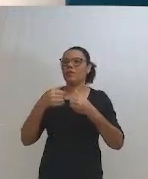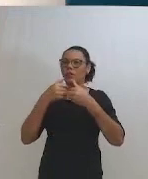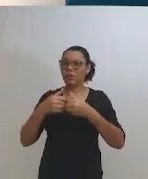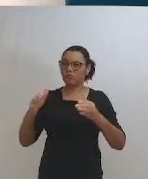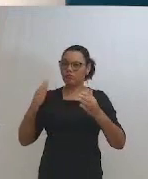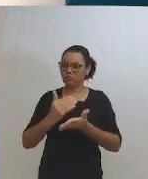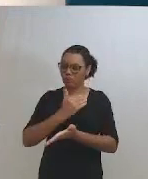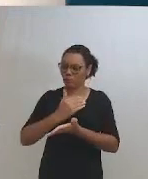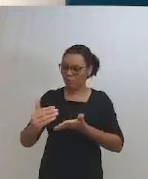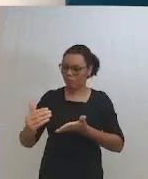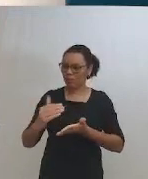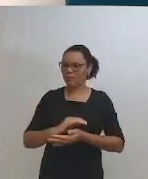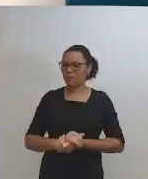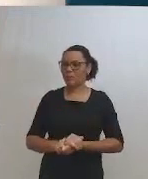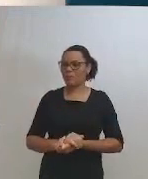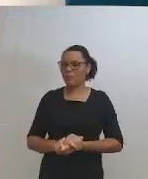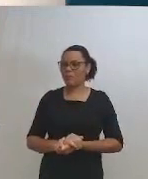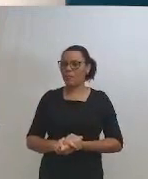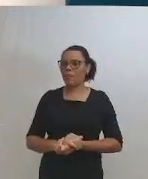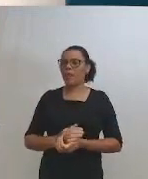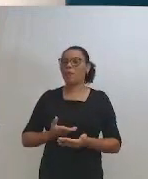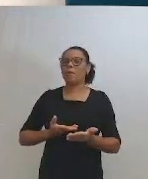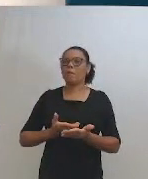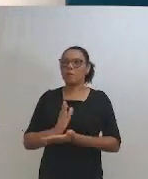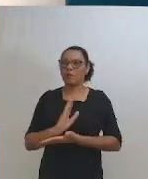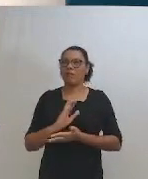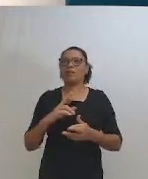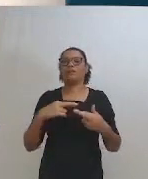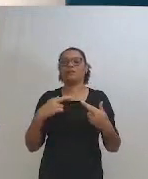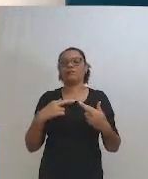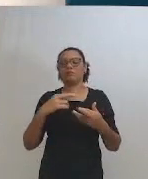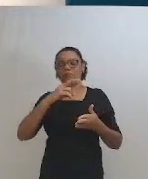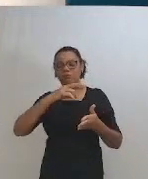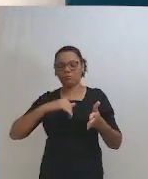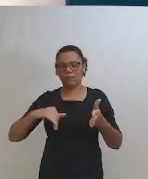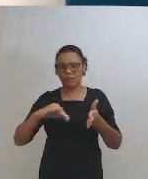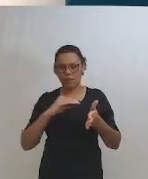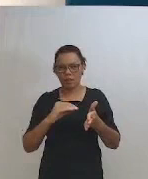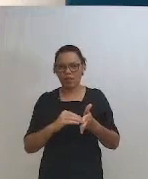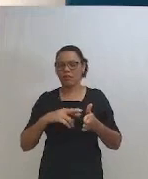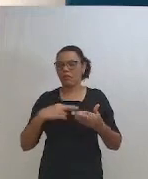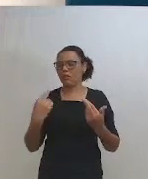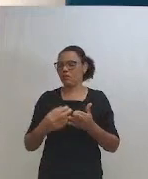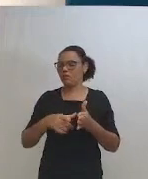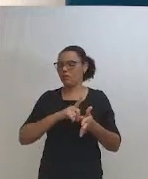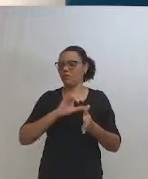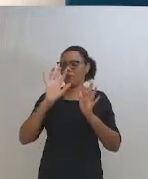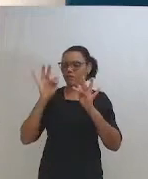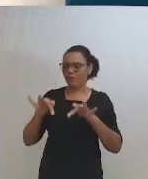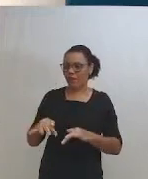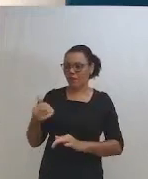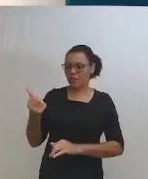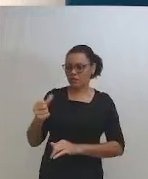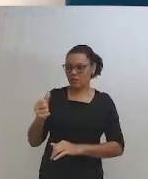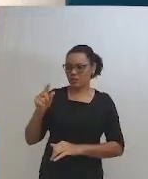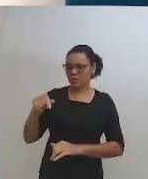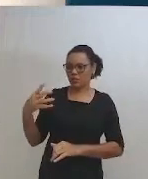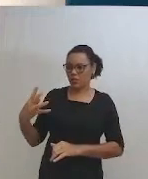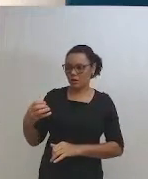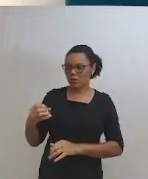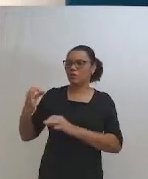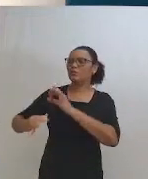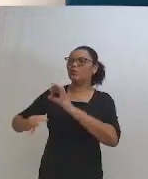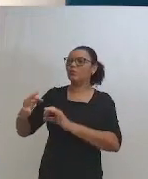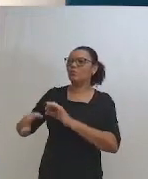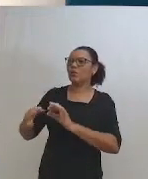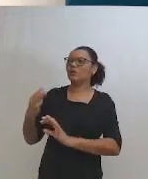não impugnada, foi aprovada a ata da sessão anterior. Encerrou-se a sessão às 16 horas e 42 minutos, tendo sido julgados